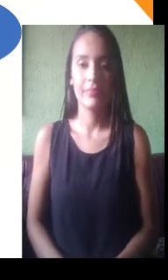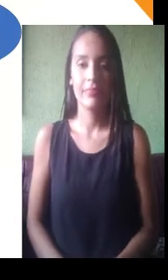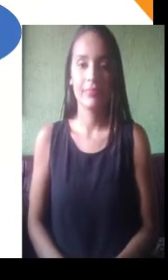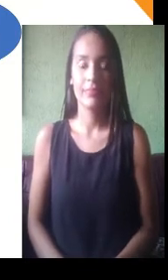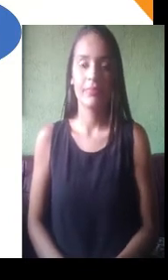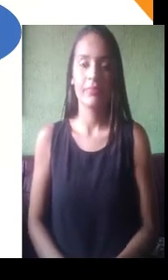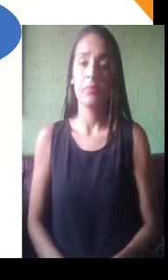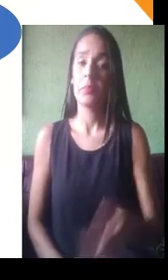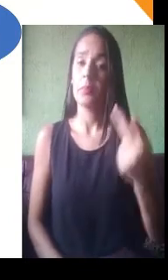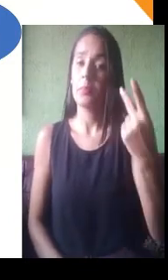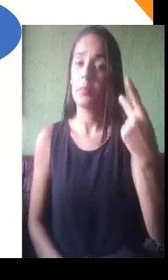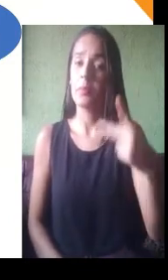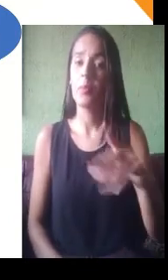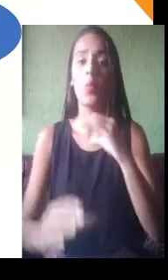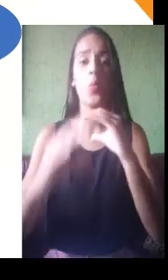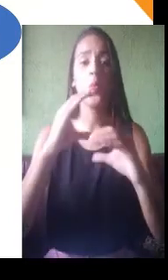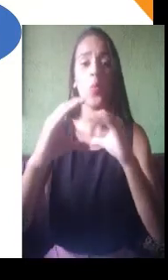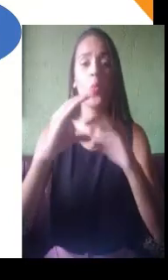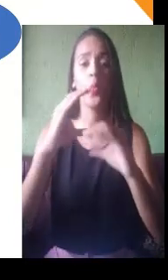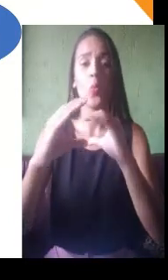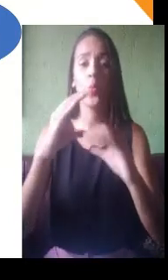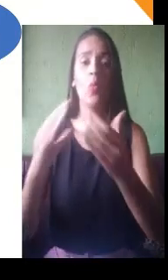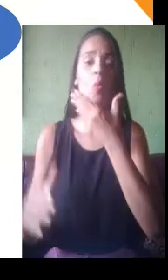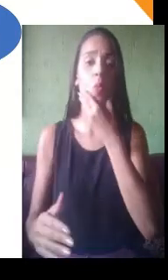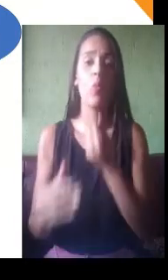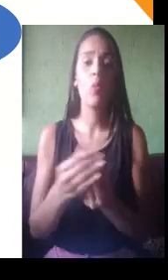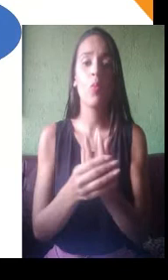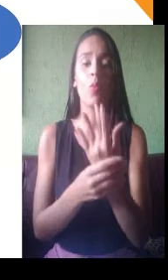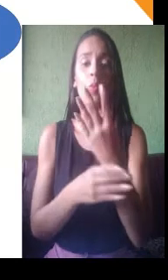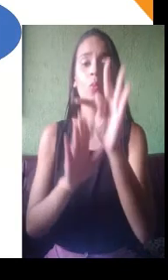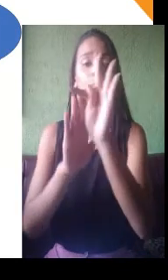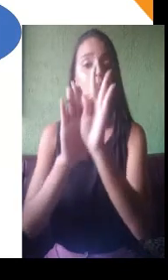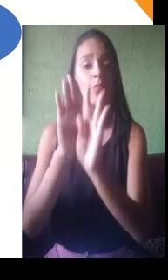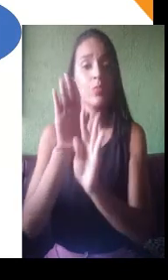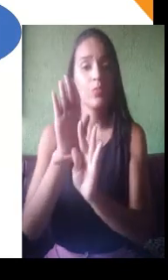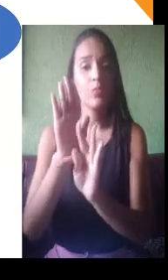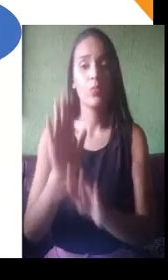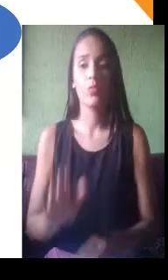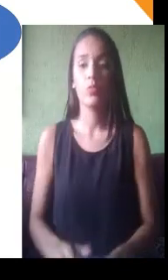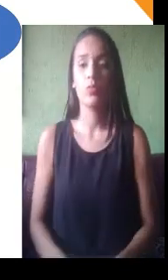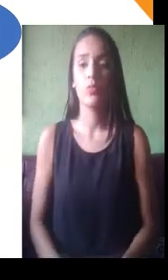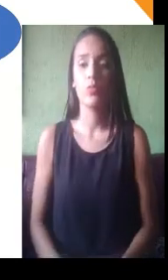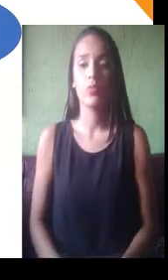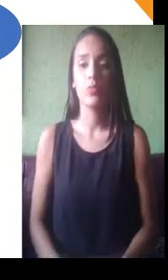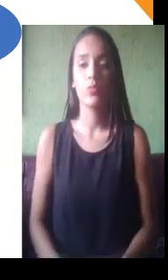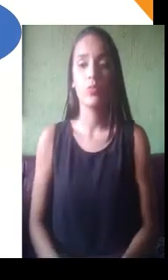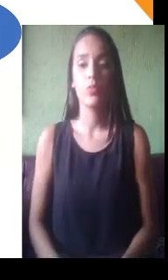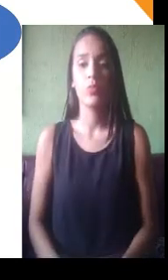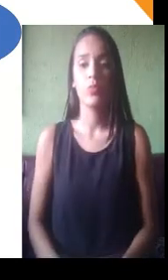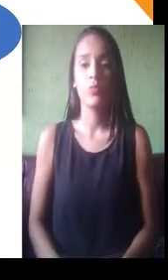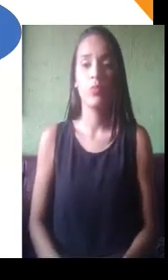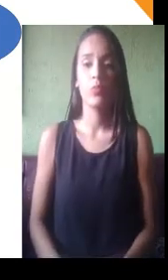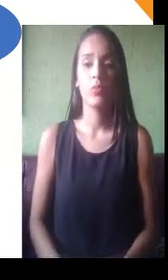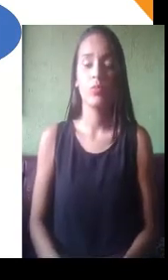certa forma, materializar essa determinada intenção. Então, mas a gente vai conversar sobre isso num segundo momento na aula